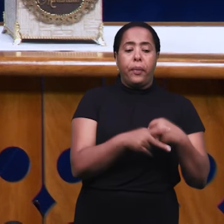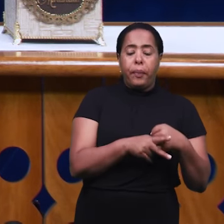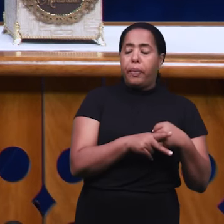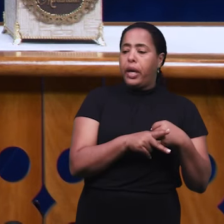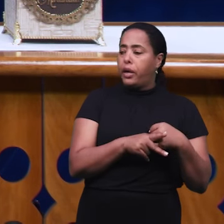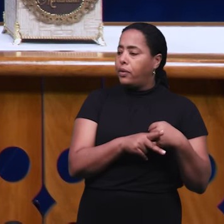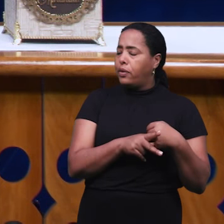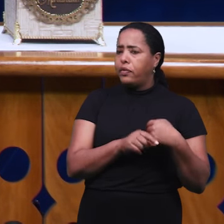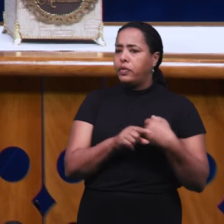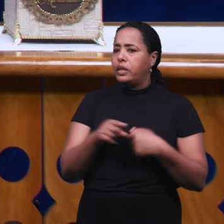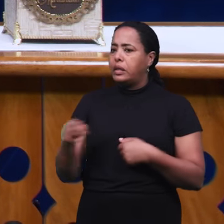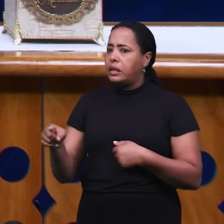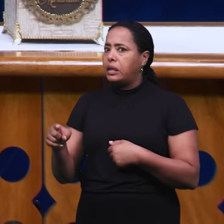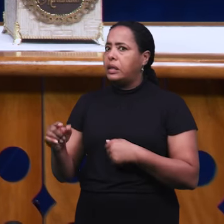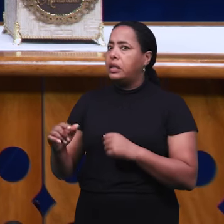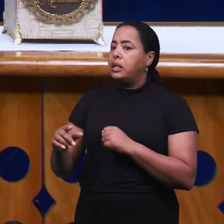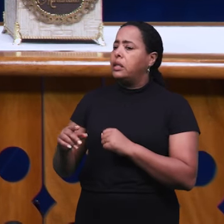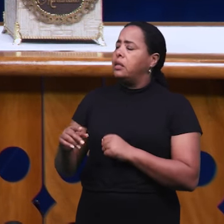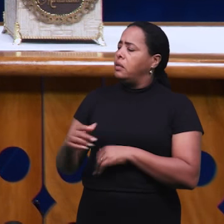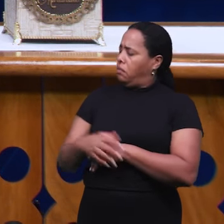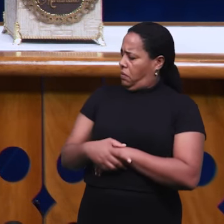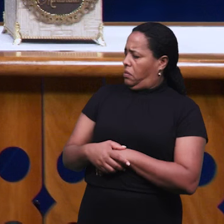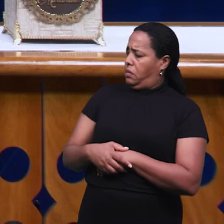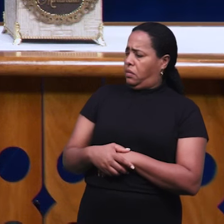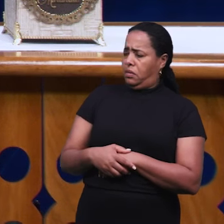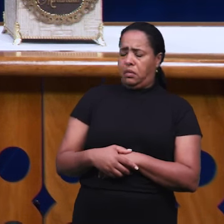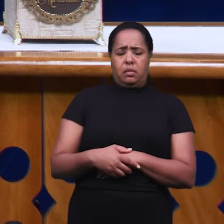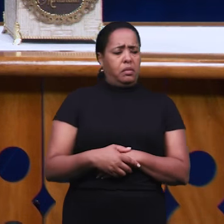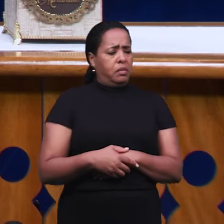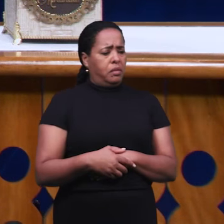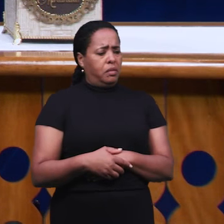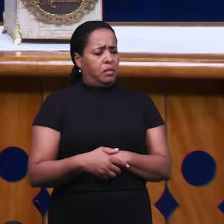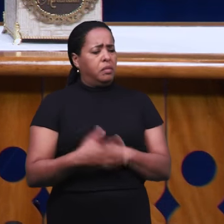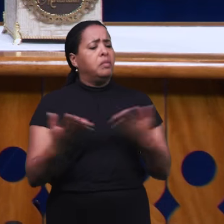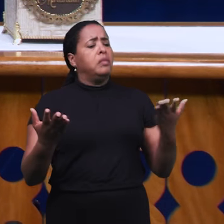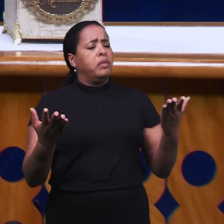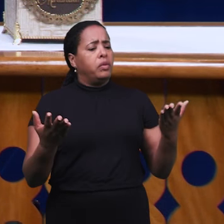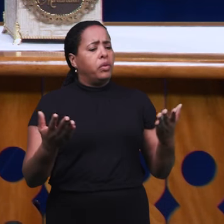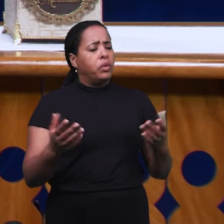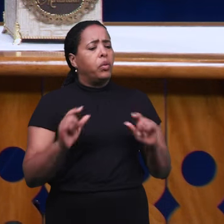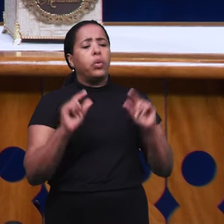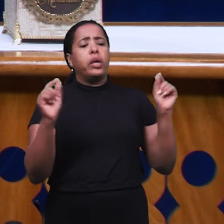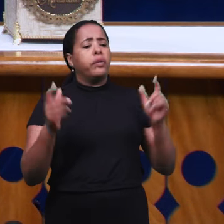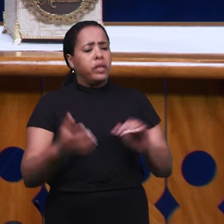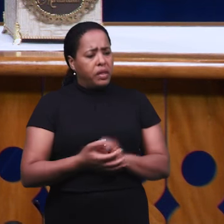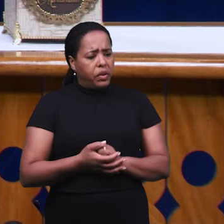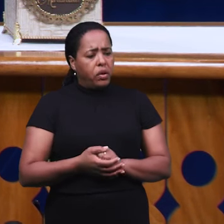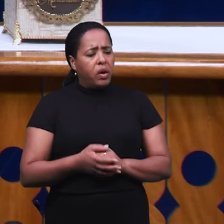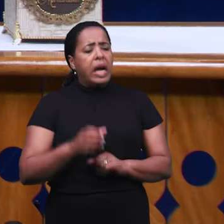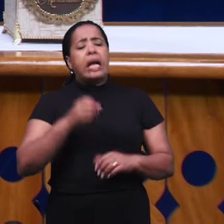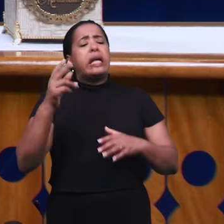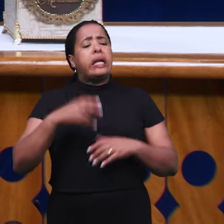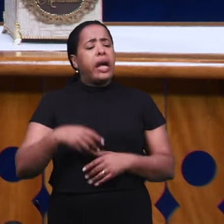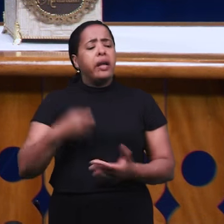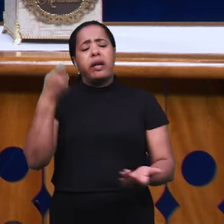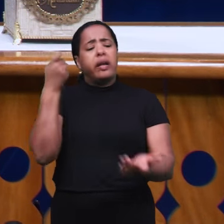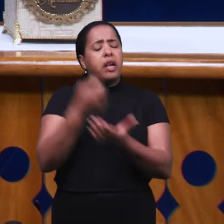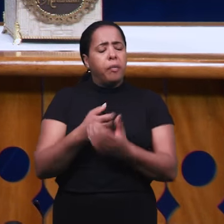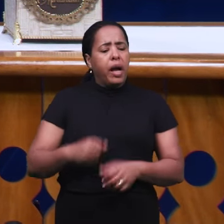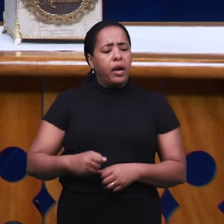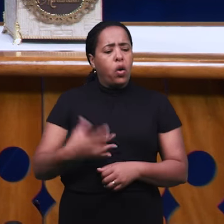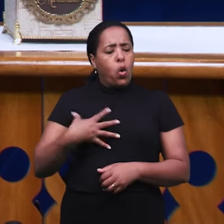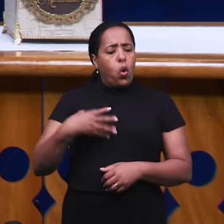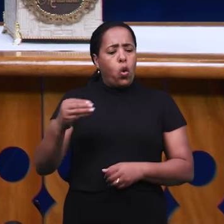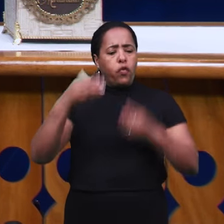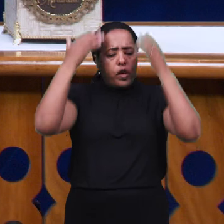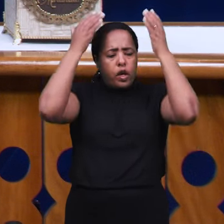entrou, falou assim, e Jesus o antecipou na casa. Falei assim, Pedro, o que te parece? Quem paga impostos? O filho